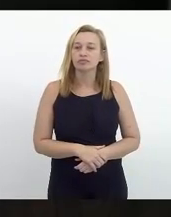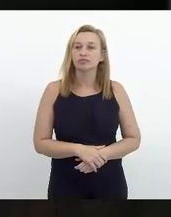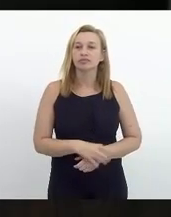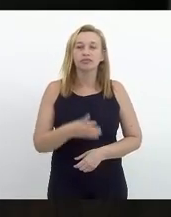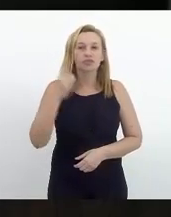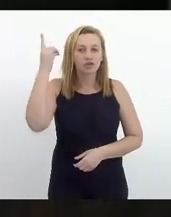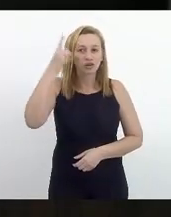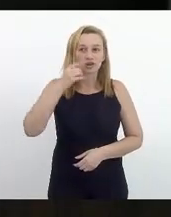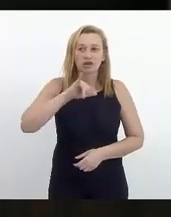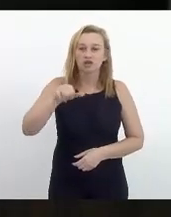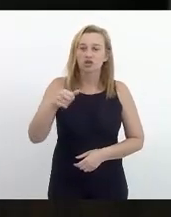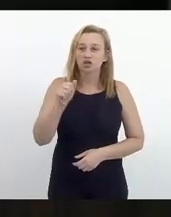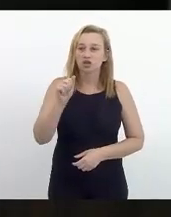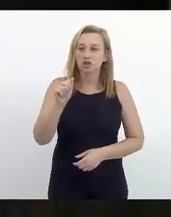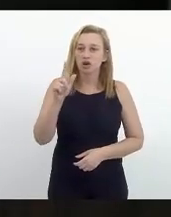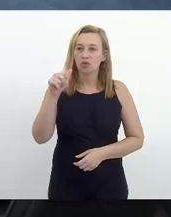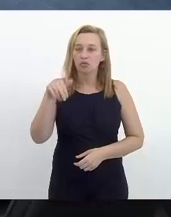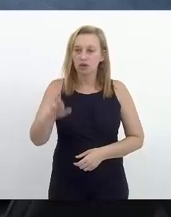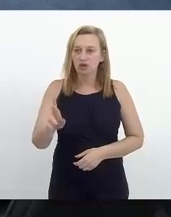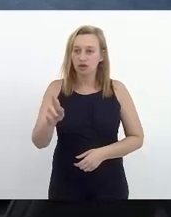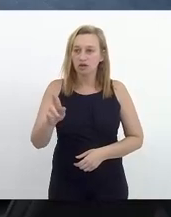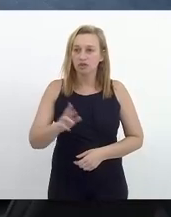deputado Jalmir.